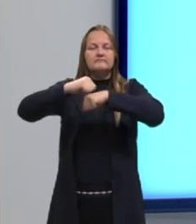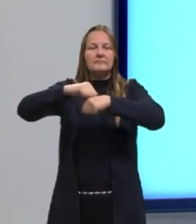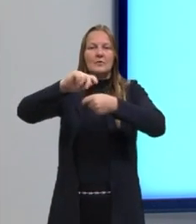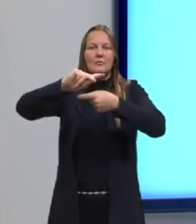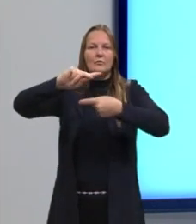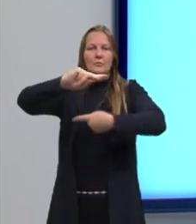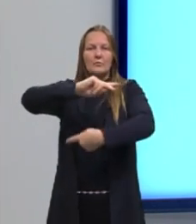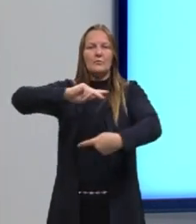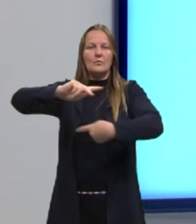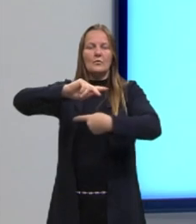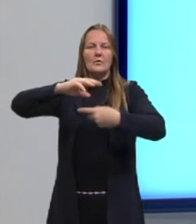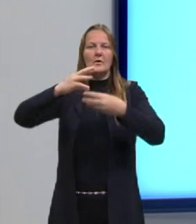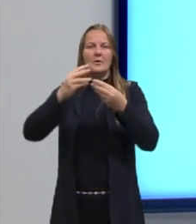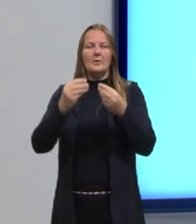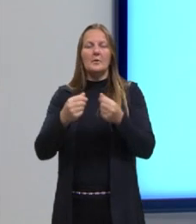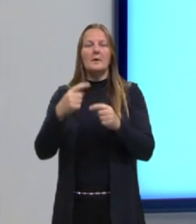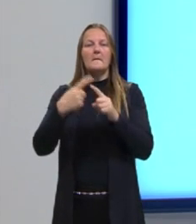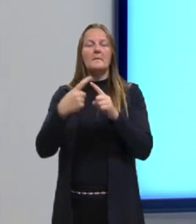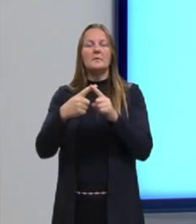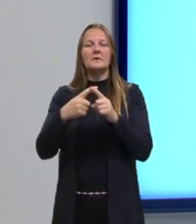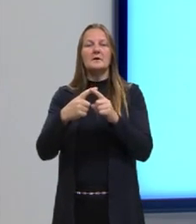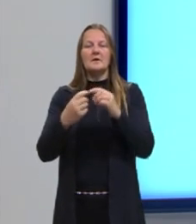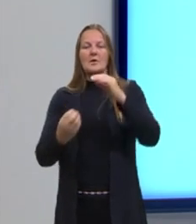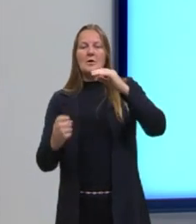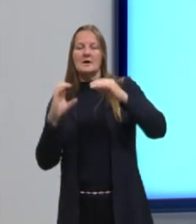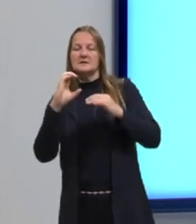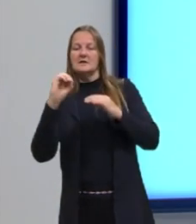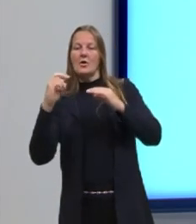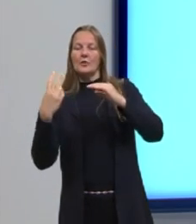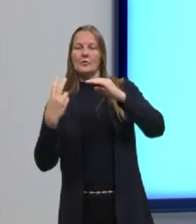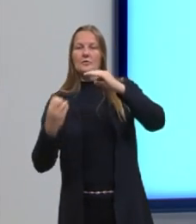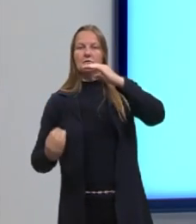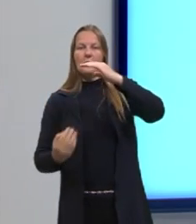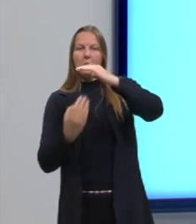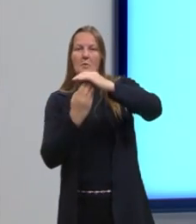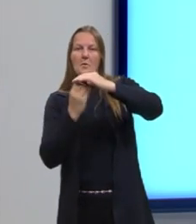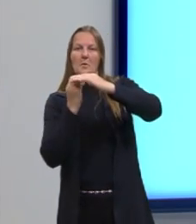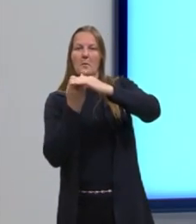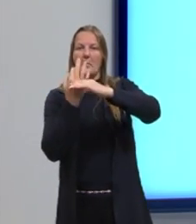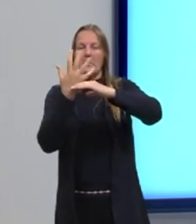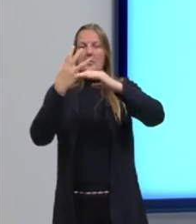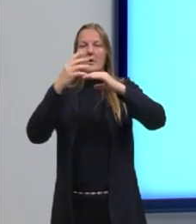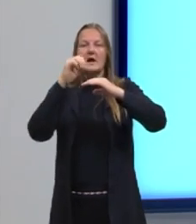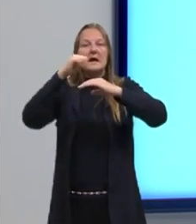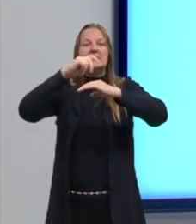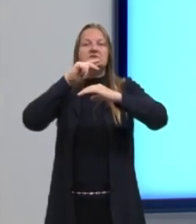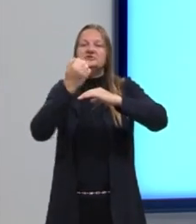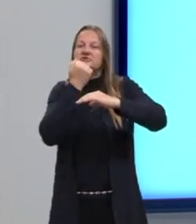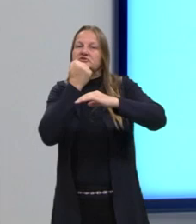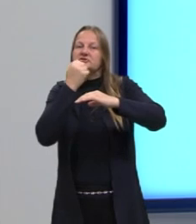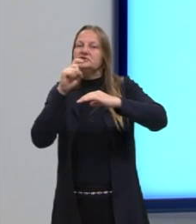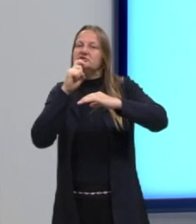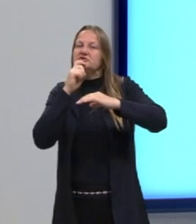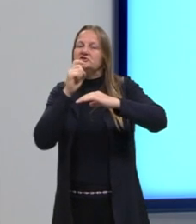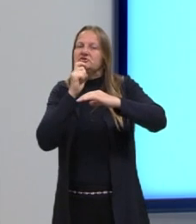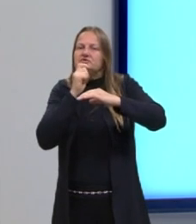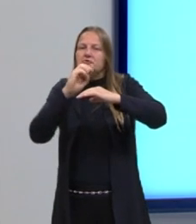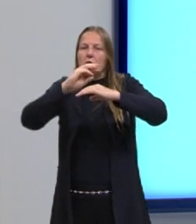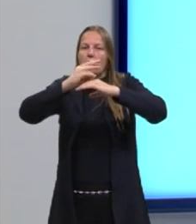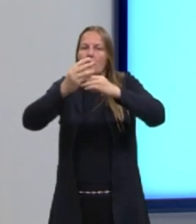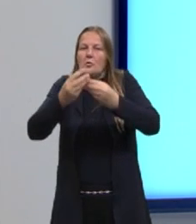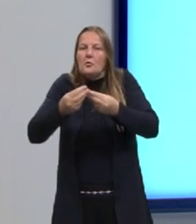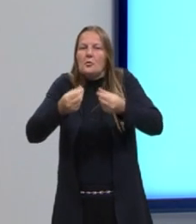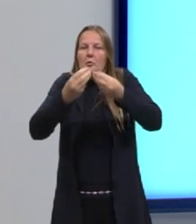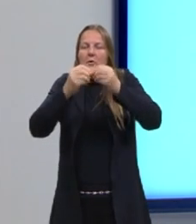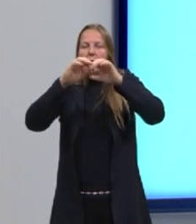porque as emissões de carbono estão causando aquecimento global já deve ter ouvido falar bastante deste tal aquecimento global